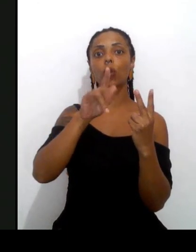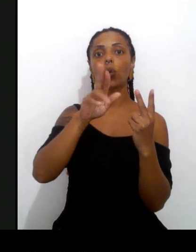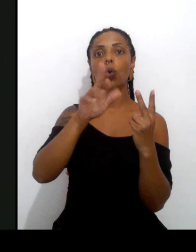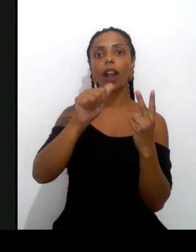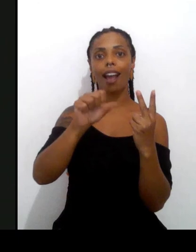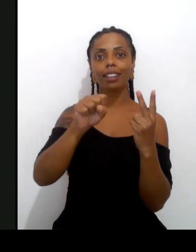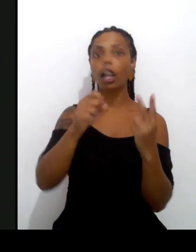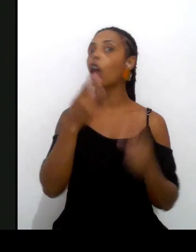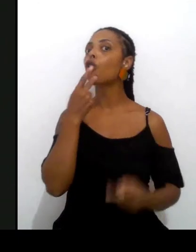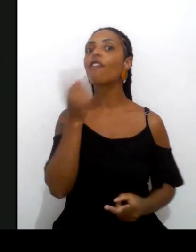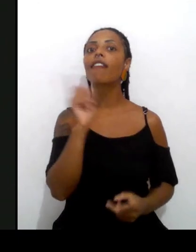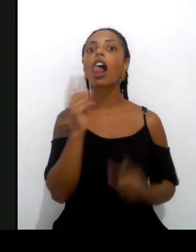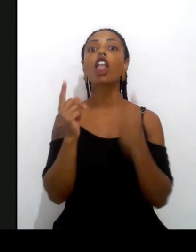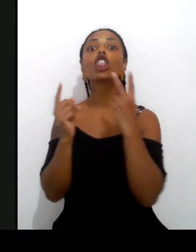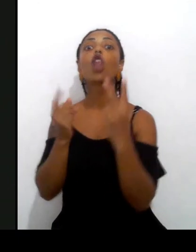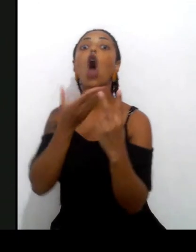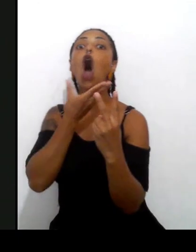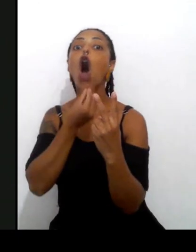homens